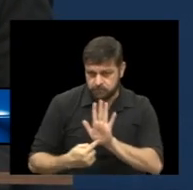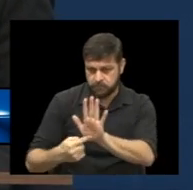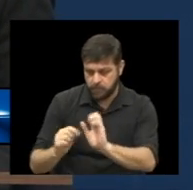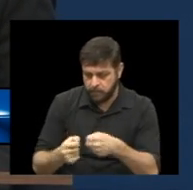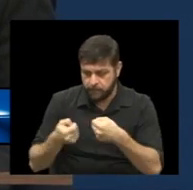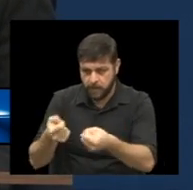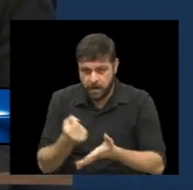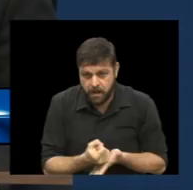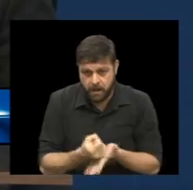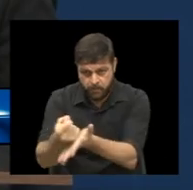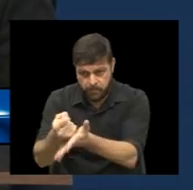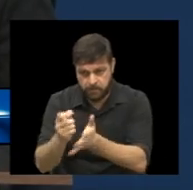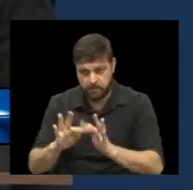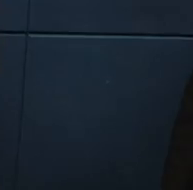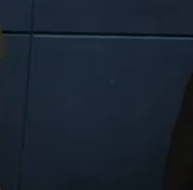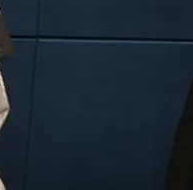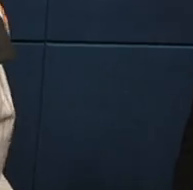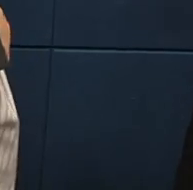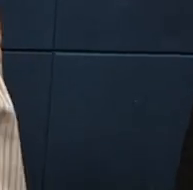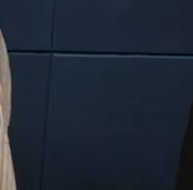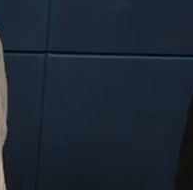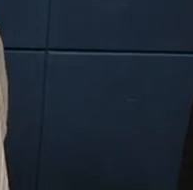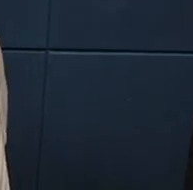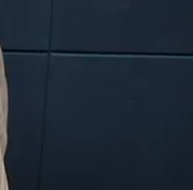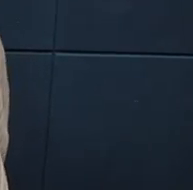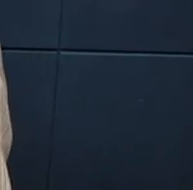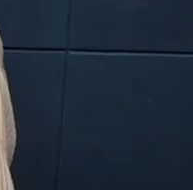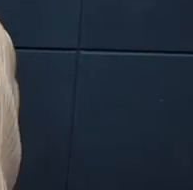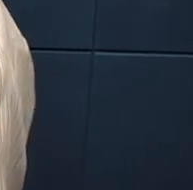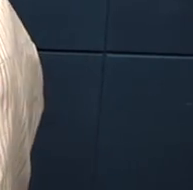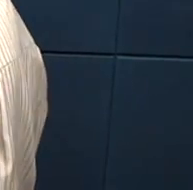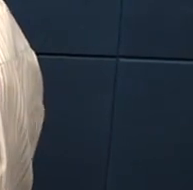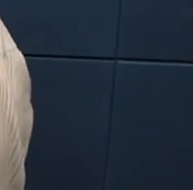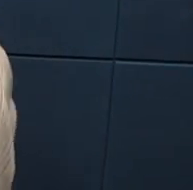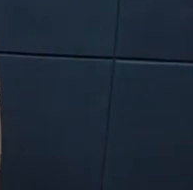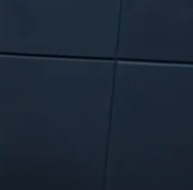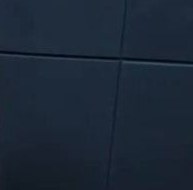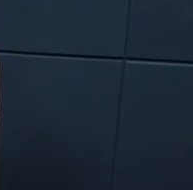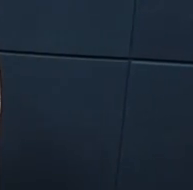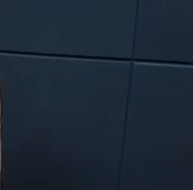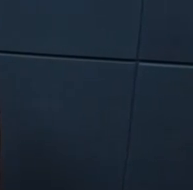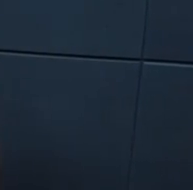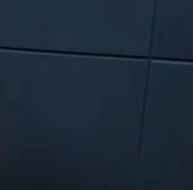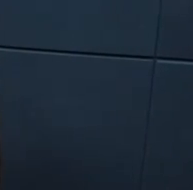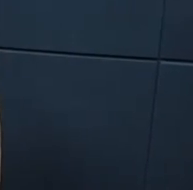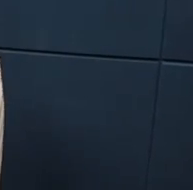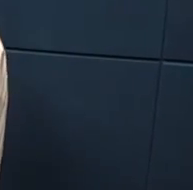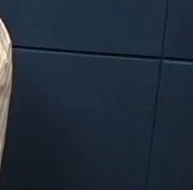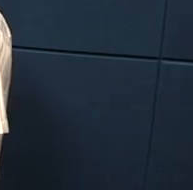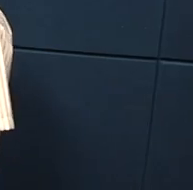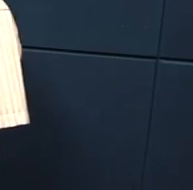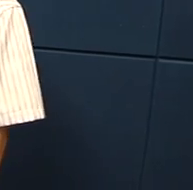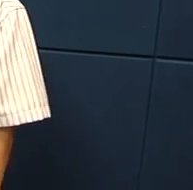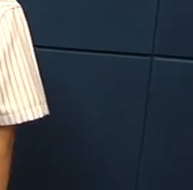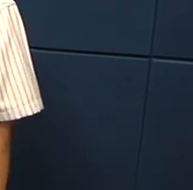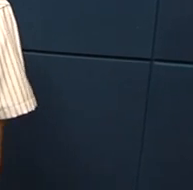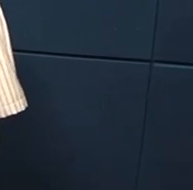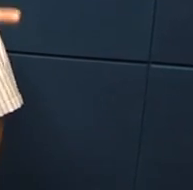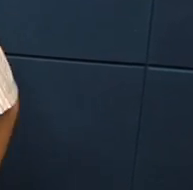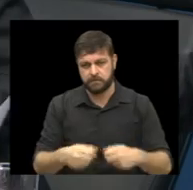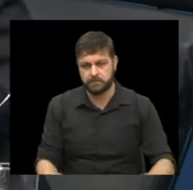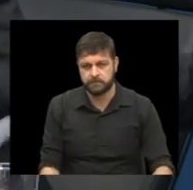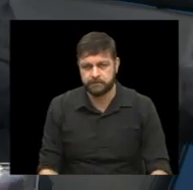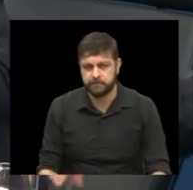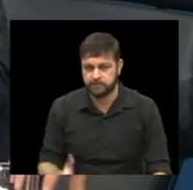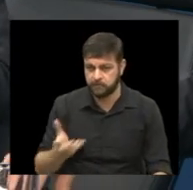do vereador Permínio Monteiro, seu sobrinho Júlio aproveitou a semana de comemoração à Síndrome de Down para conhecer a